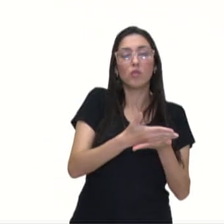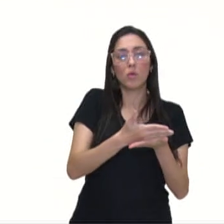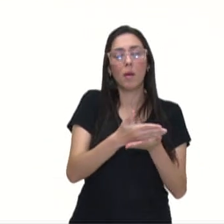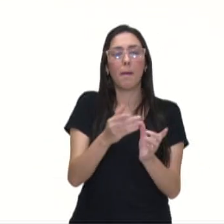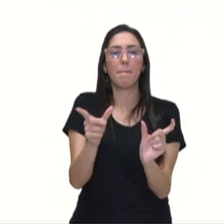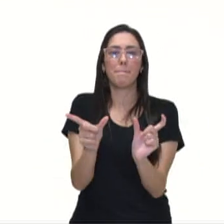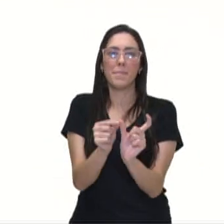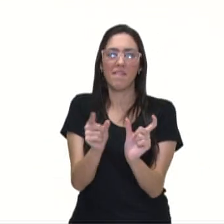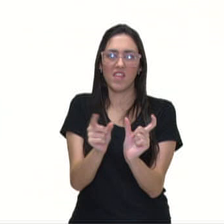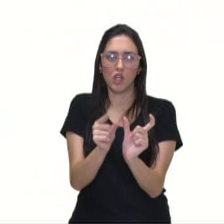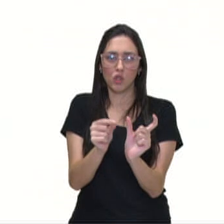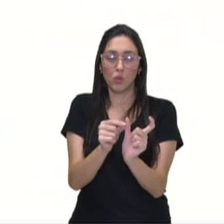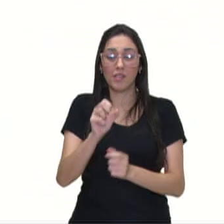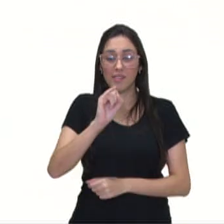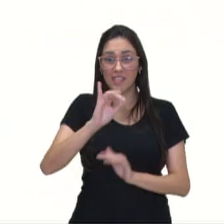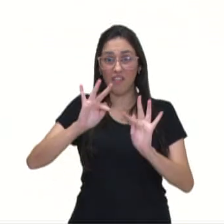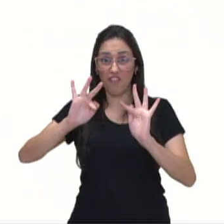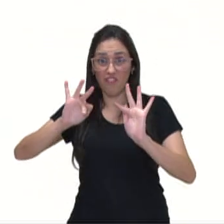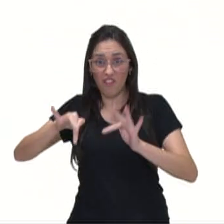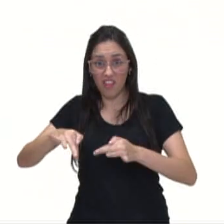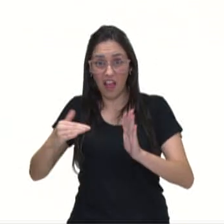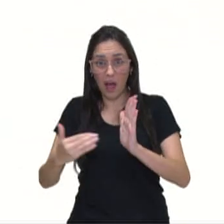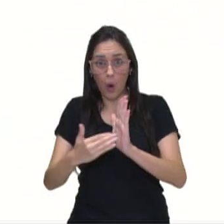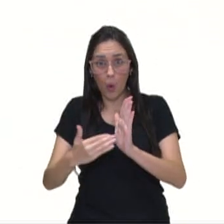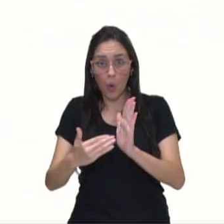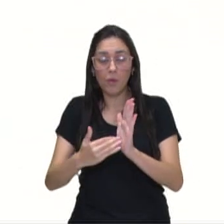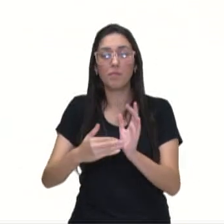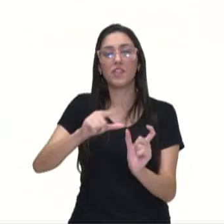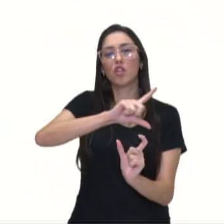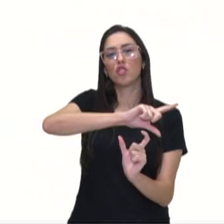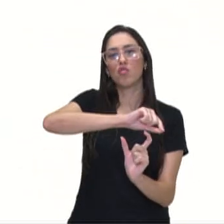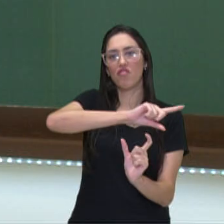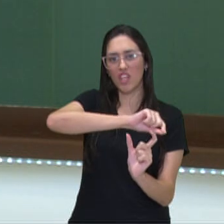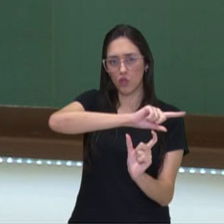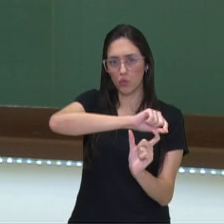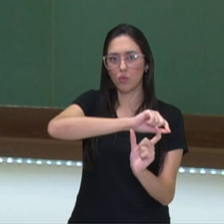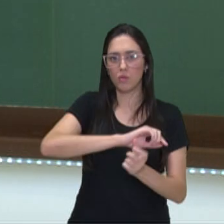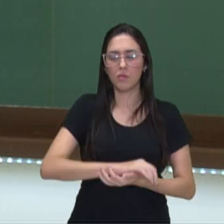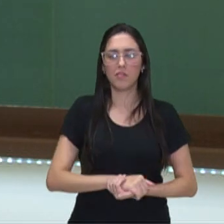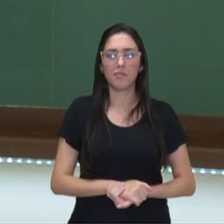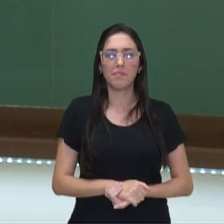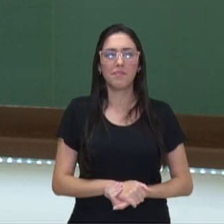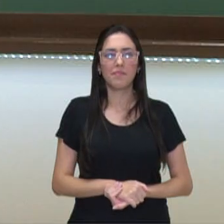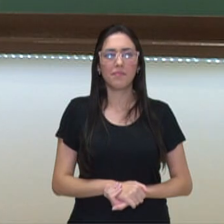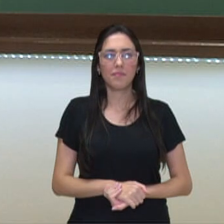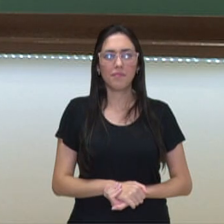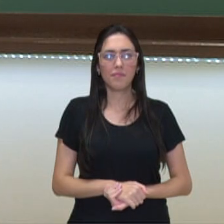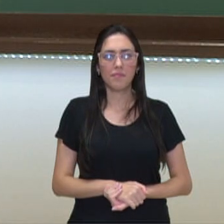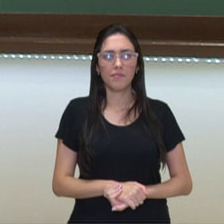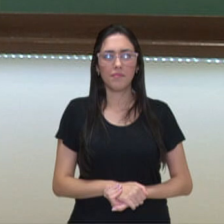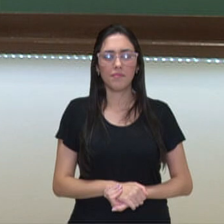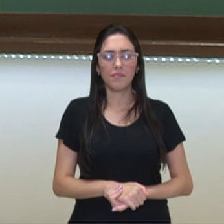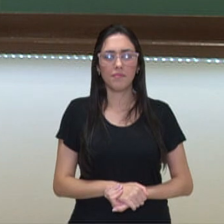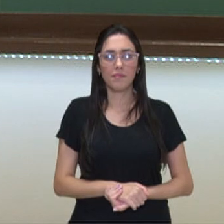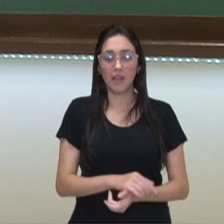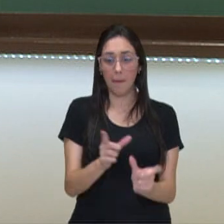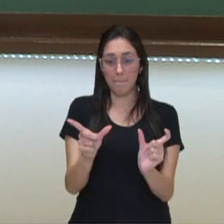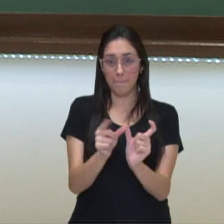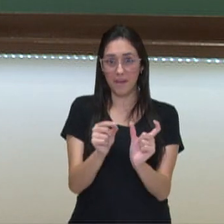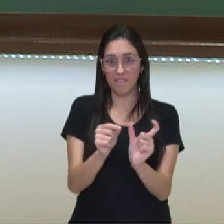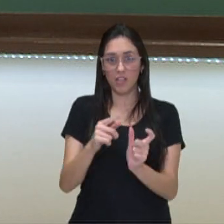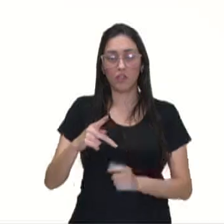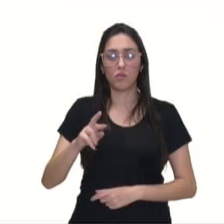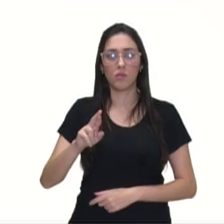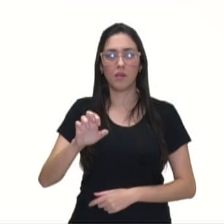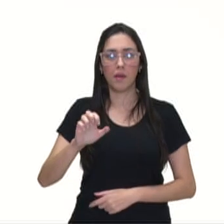colocar no final da palavra, você já sabe, é o sufixo. O prefixo é a parte que